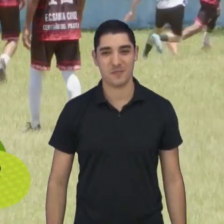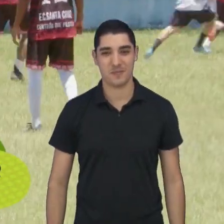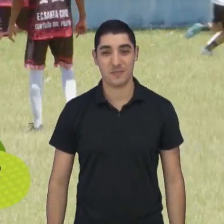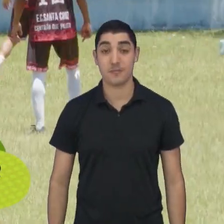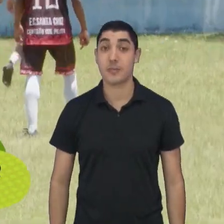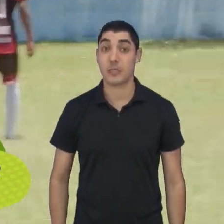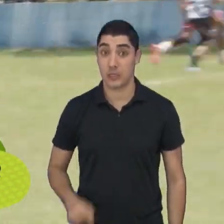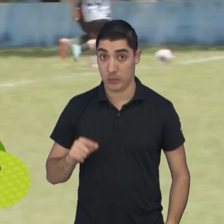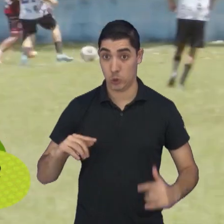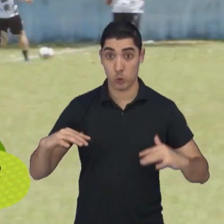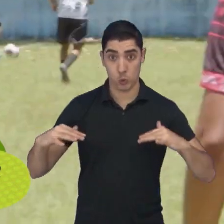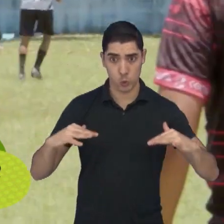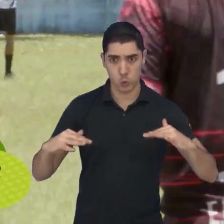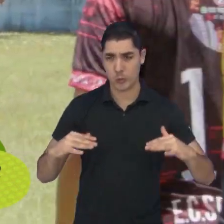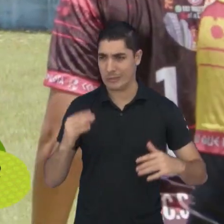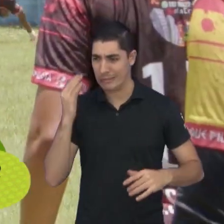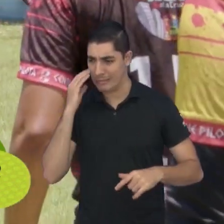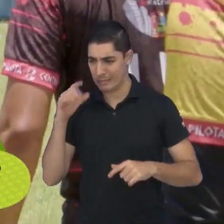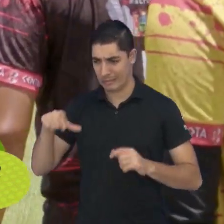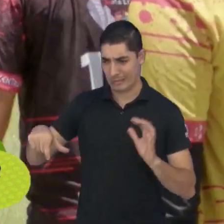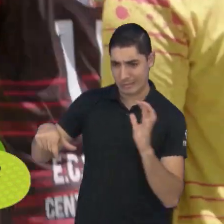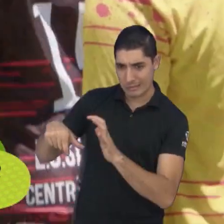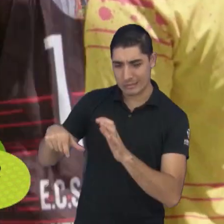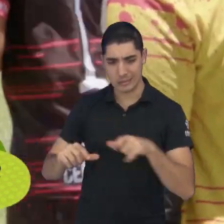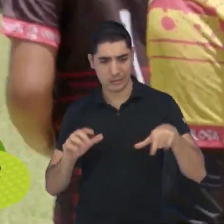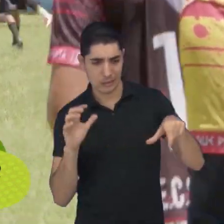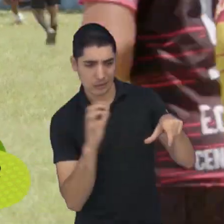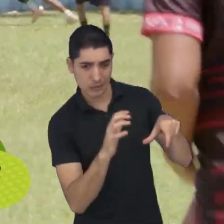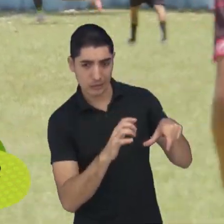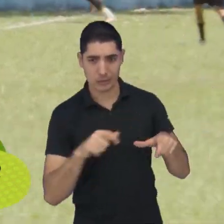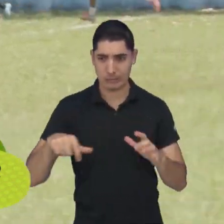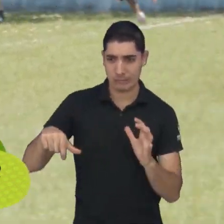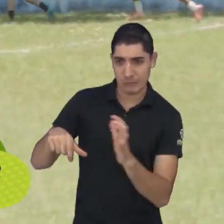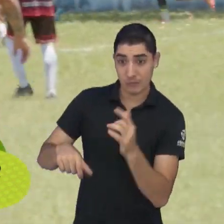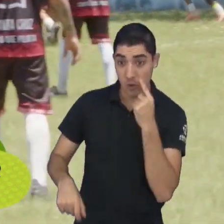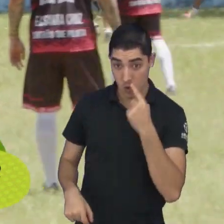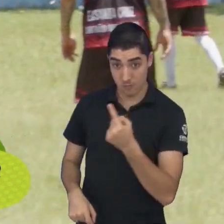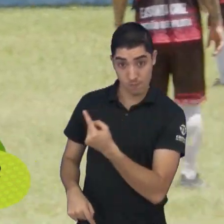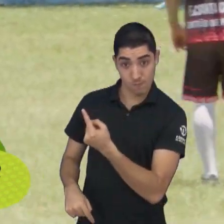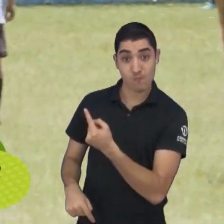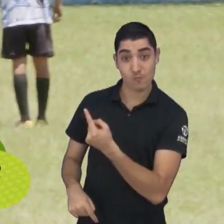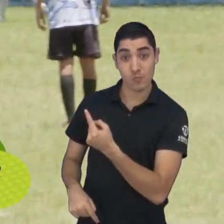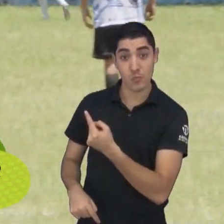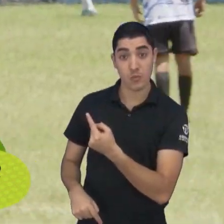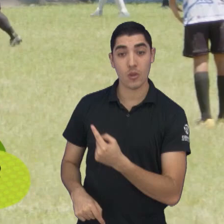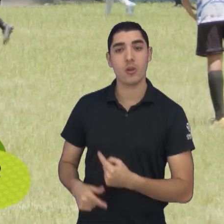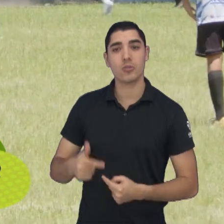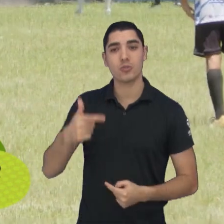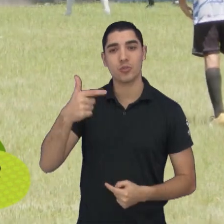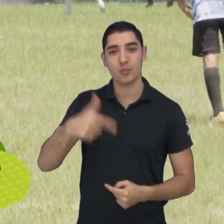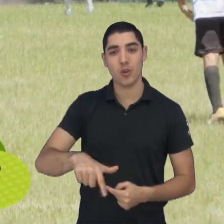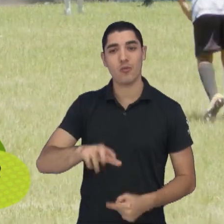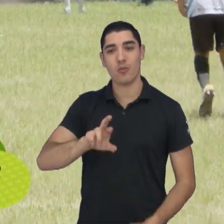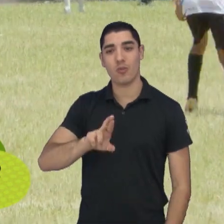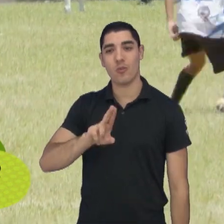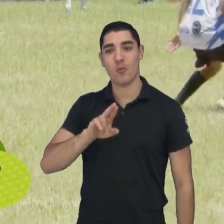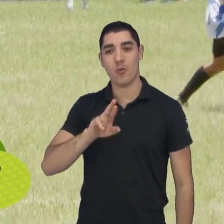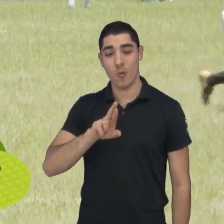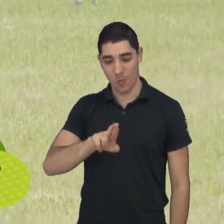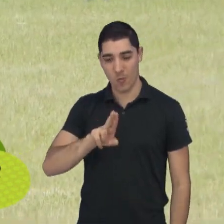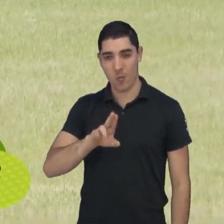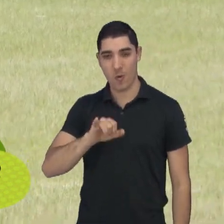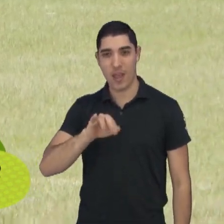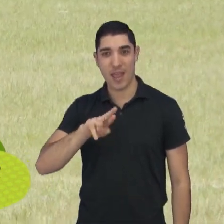O jogo era lá e cá, e quando o Santa Cruz era um pouco melhor na partida, Ruero, ele de novo, colocou